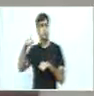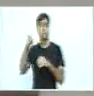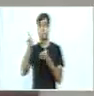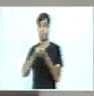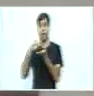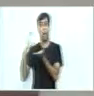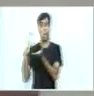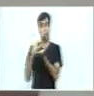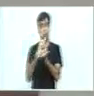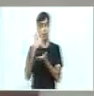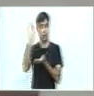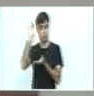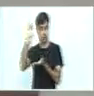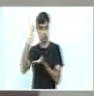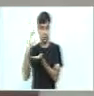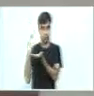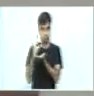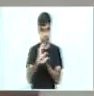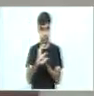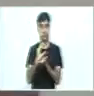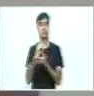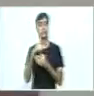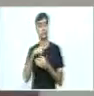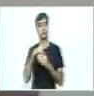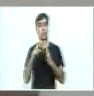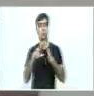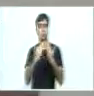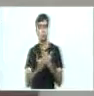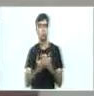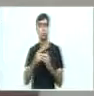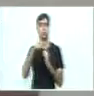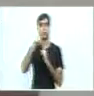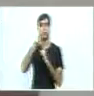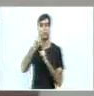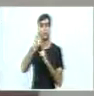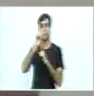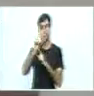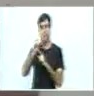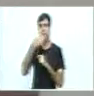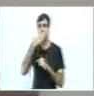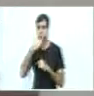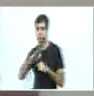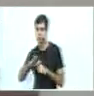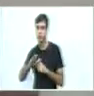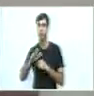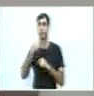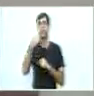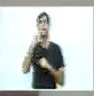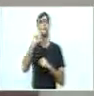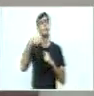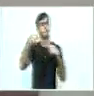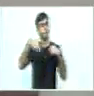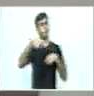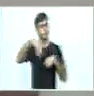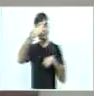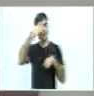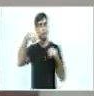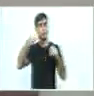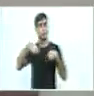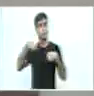vindo do governo federal, né? Uma creche da Proinfância. Nós temos a necessidade de ter, por exemplo,